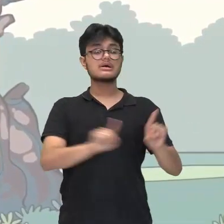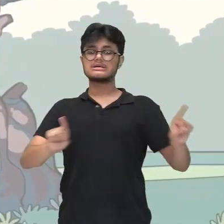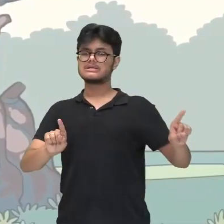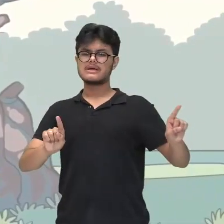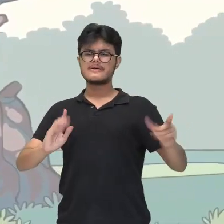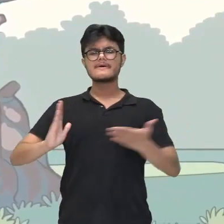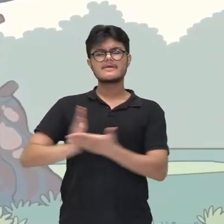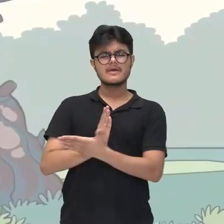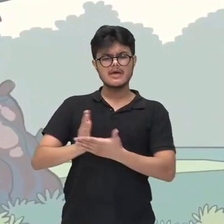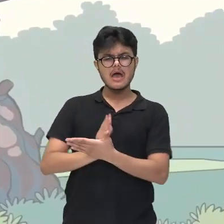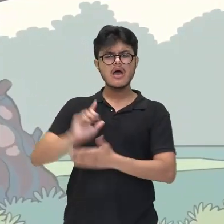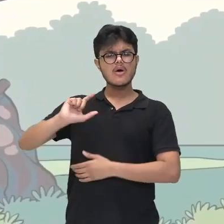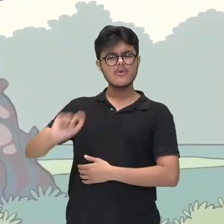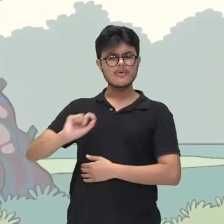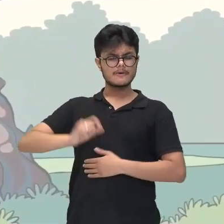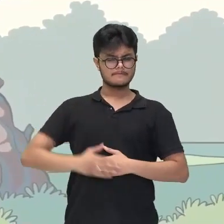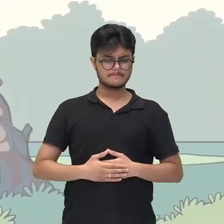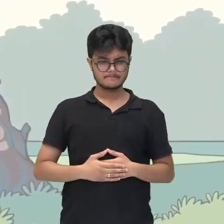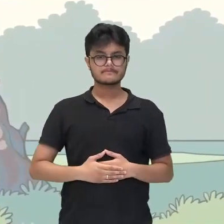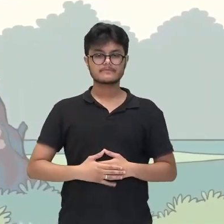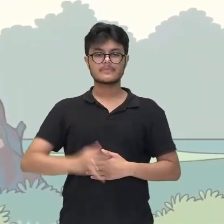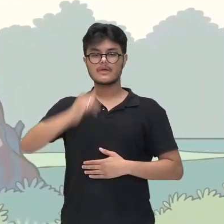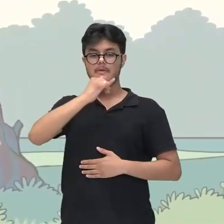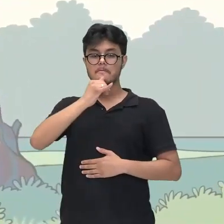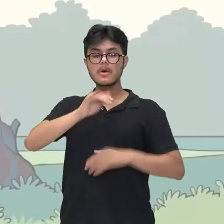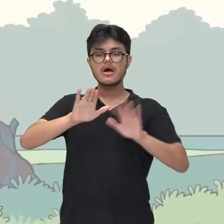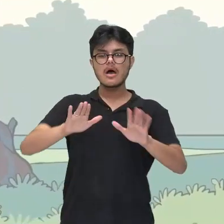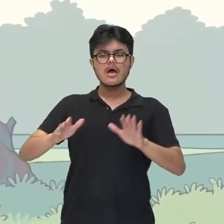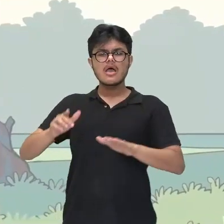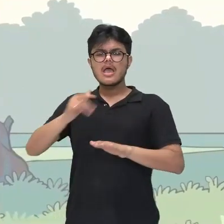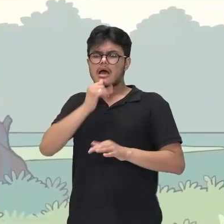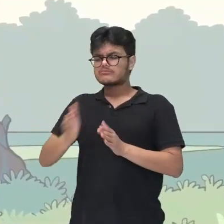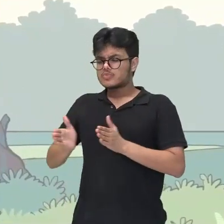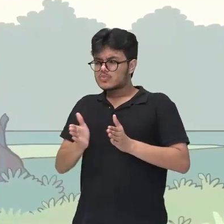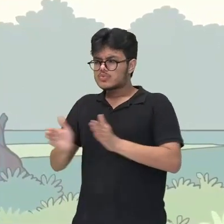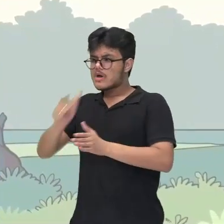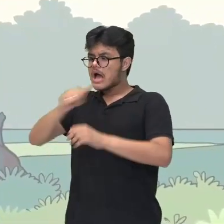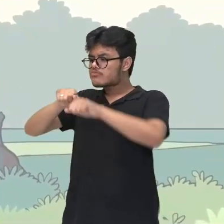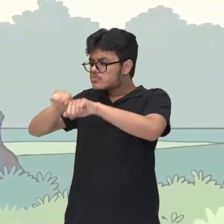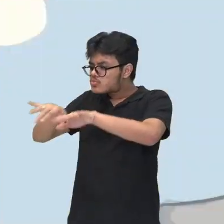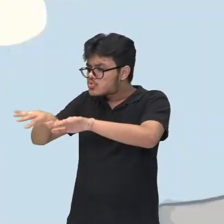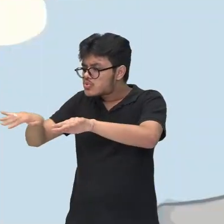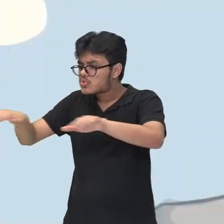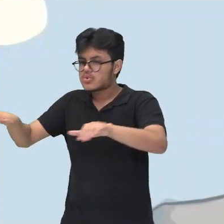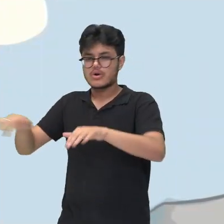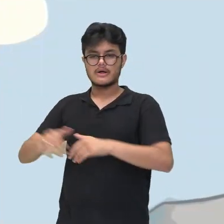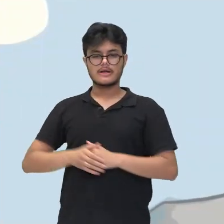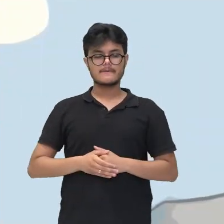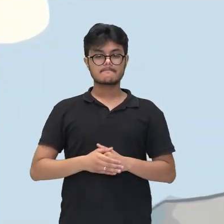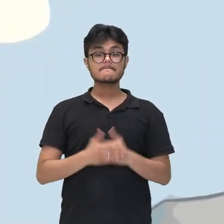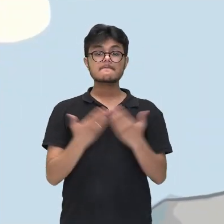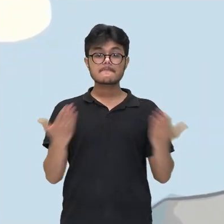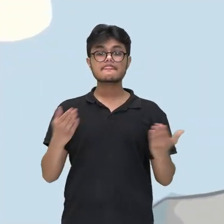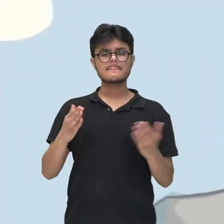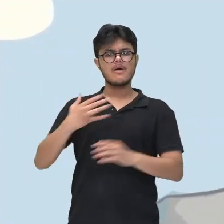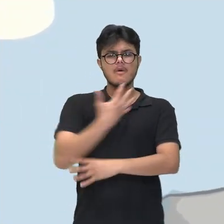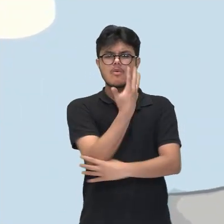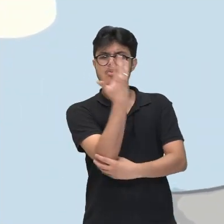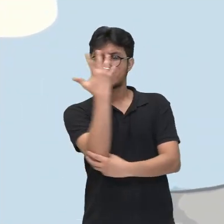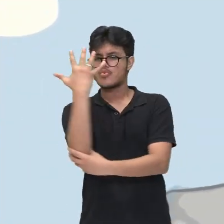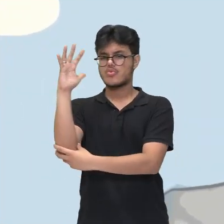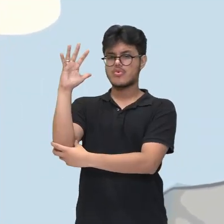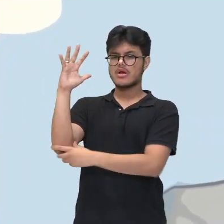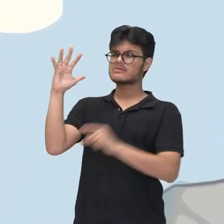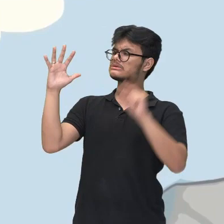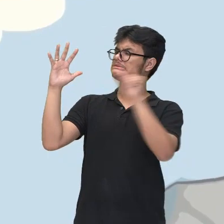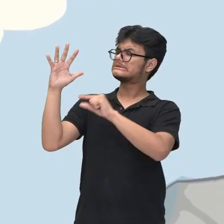doces e sumarentas. A galhada flutua, efêmera ilha de verdura. As mangueiras